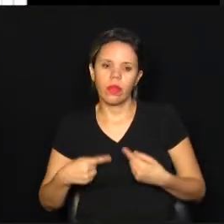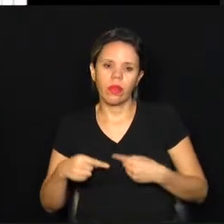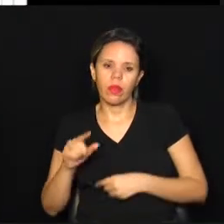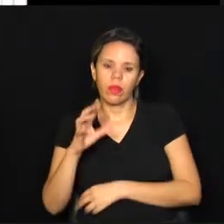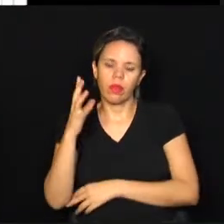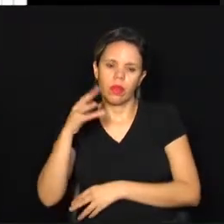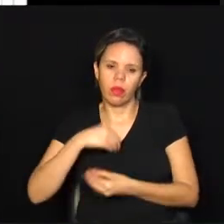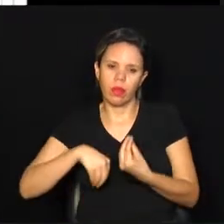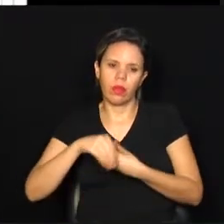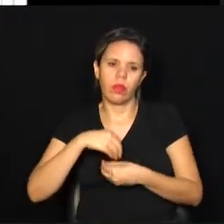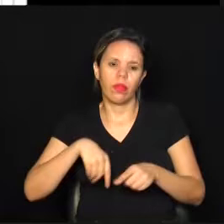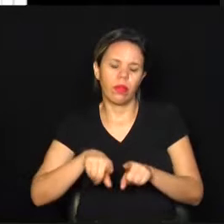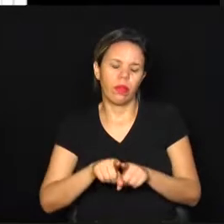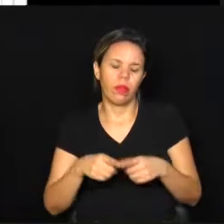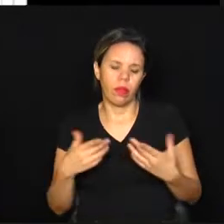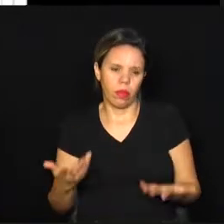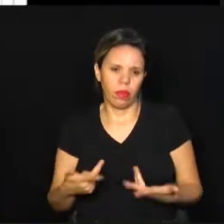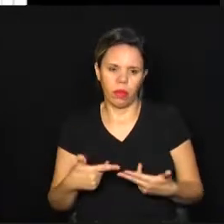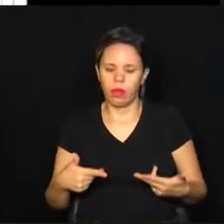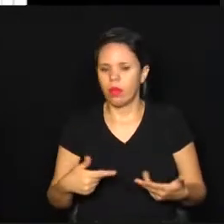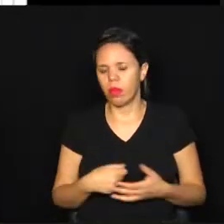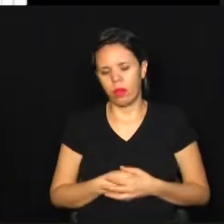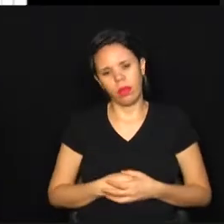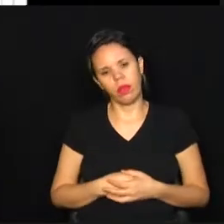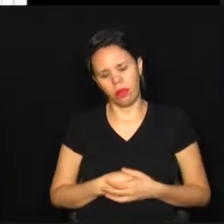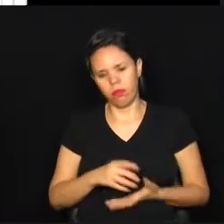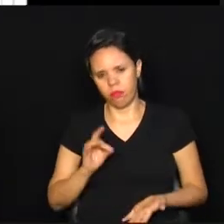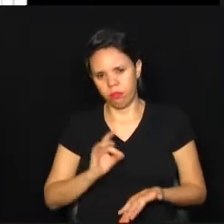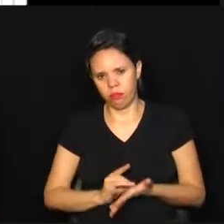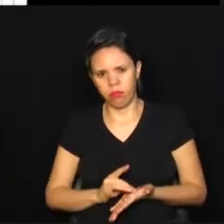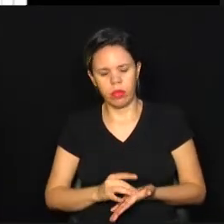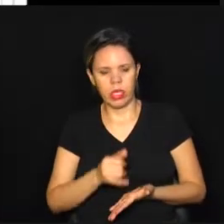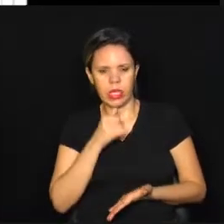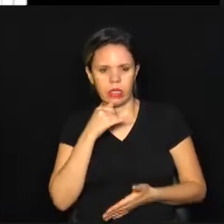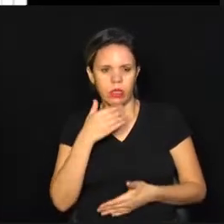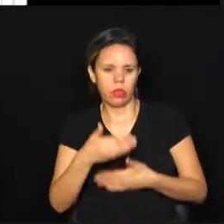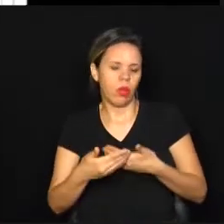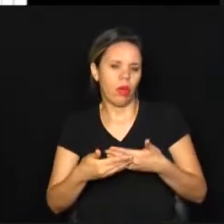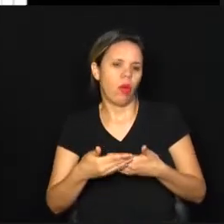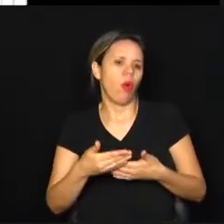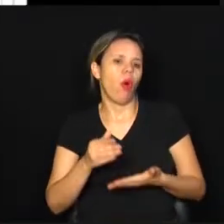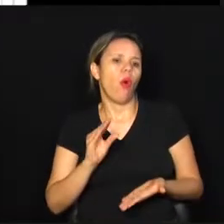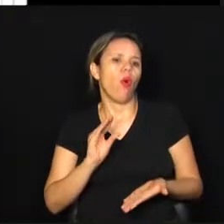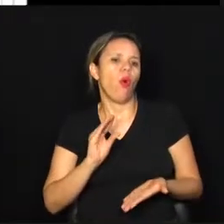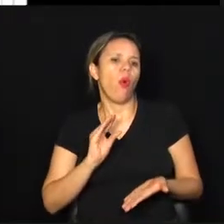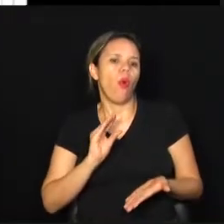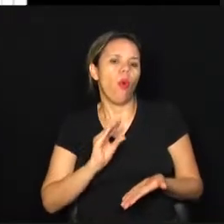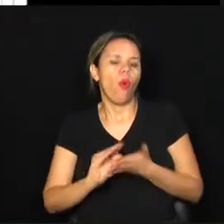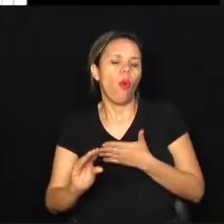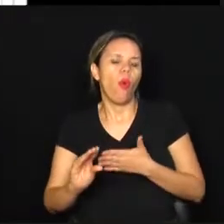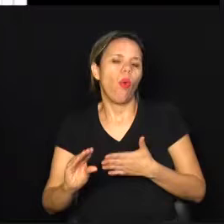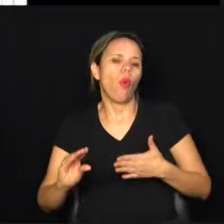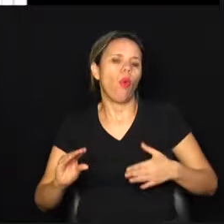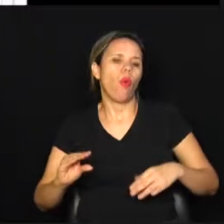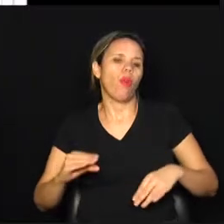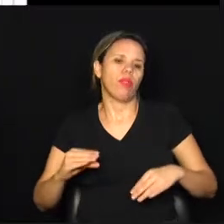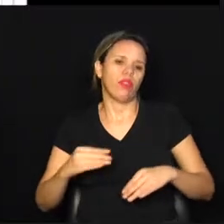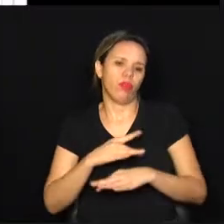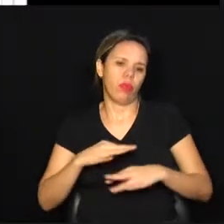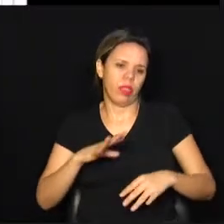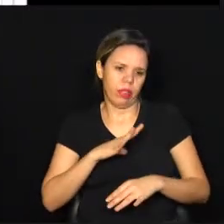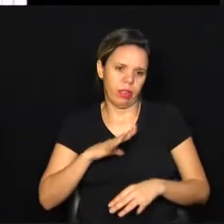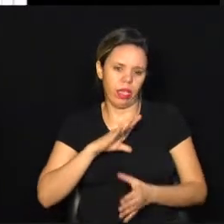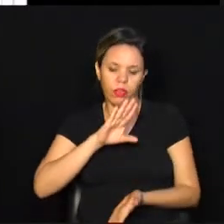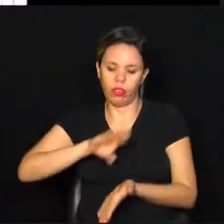ecológico. E isso é uma coisa que, de fato, no processo do plano diretor, não consegui entender, porque foi